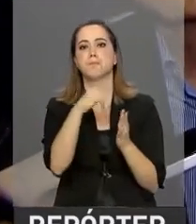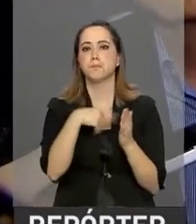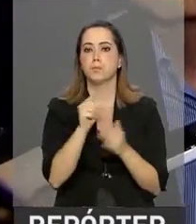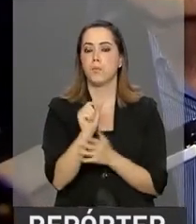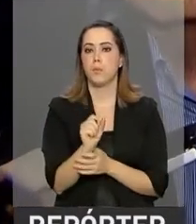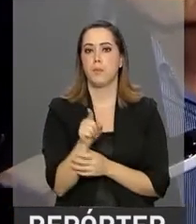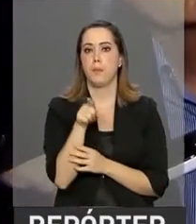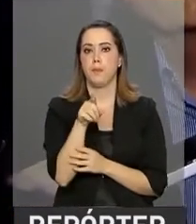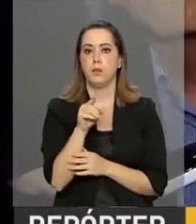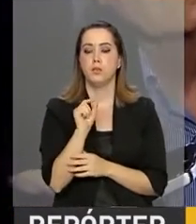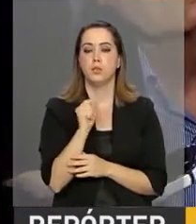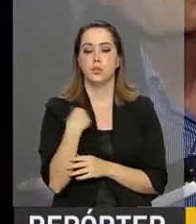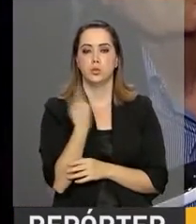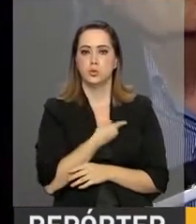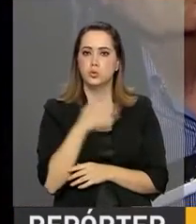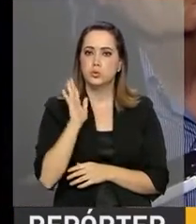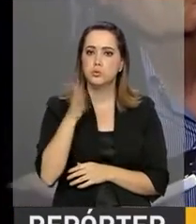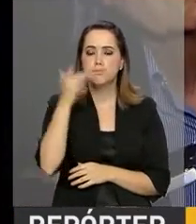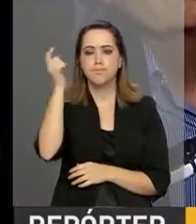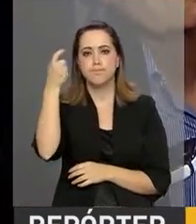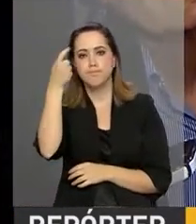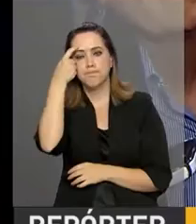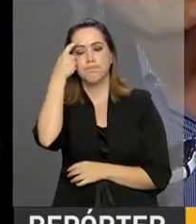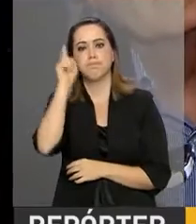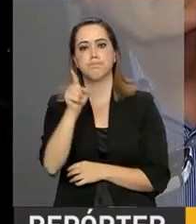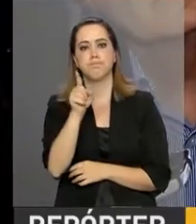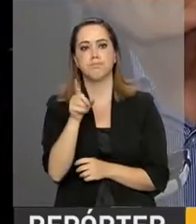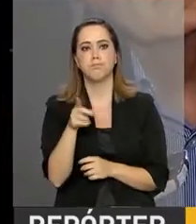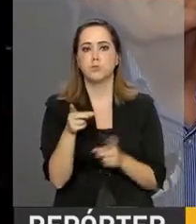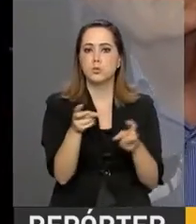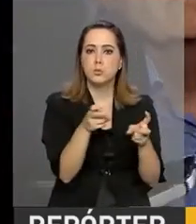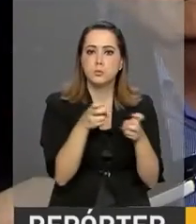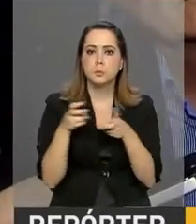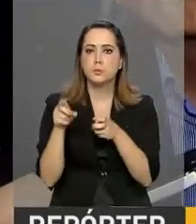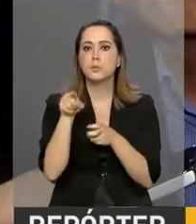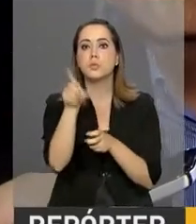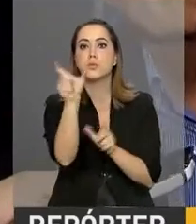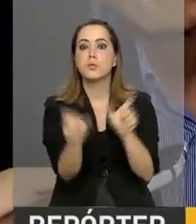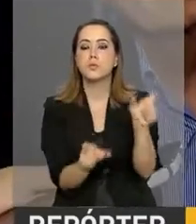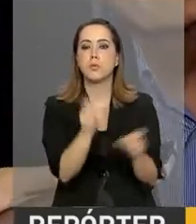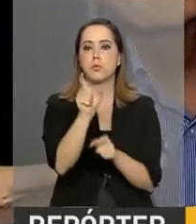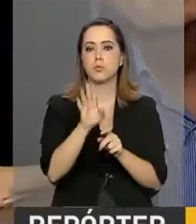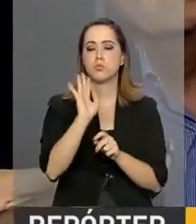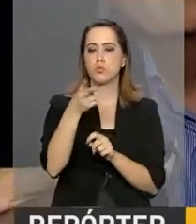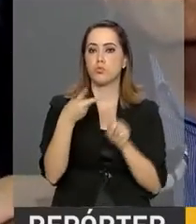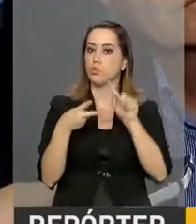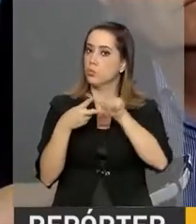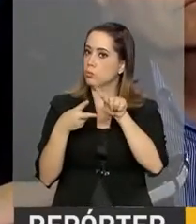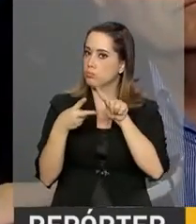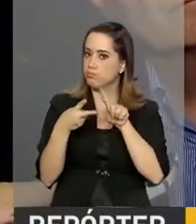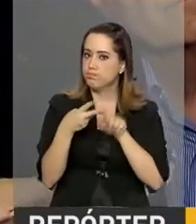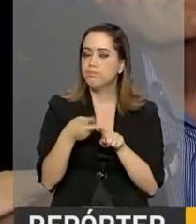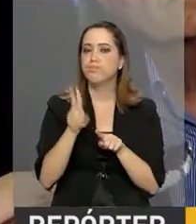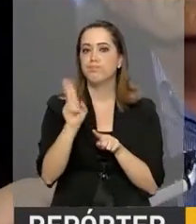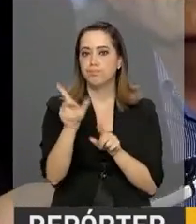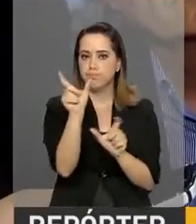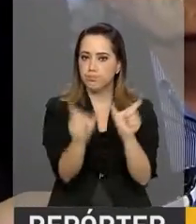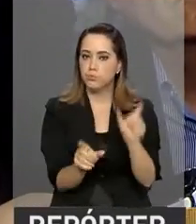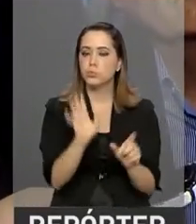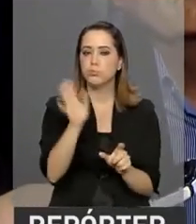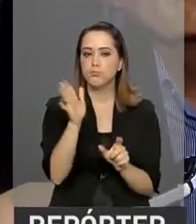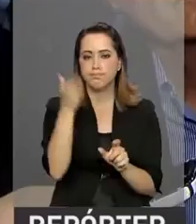estamos não só com as nossas forças de inteligência identificando as pessoas duas pessoas já foram identificadas e nós vamos